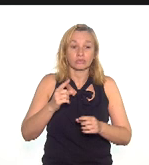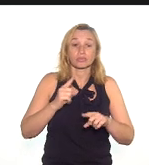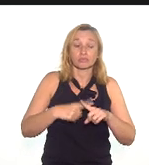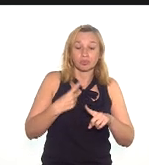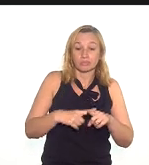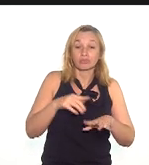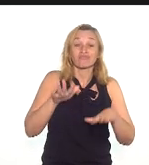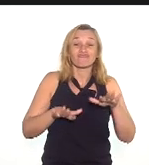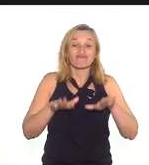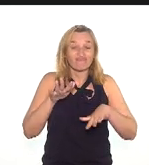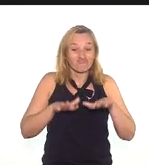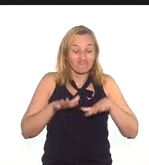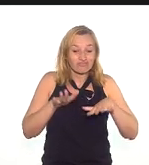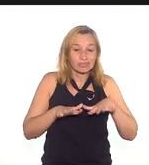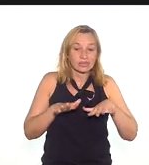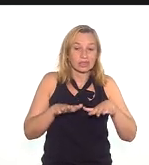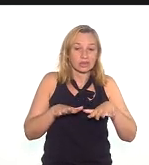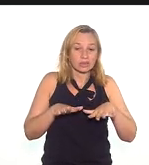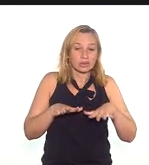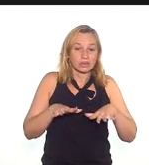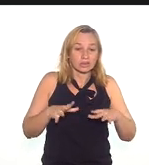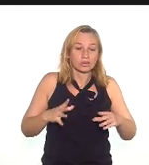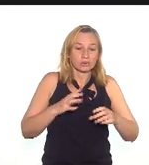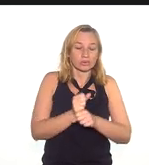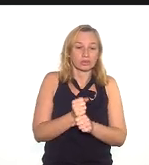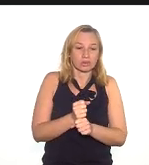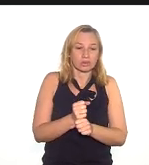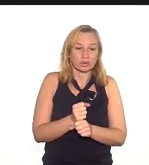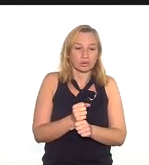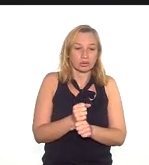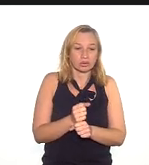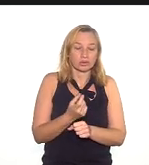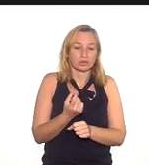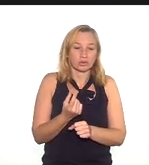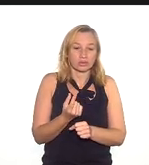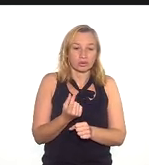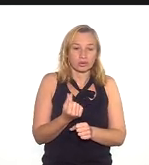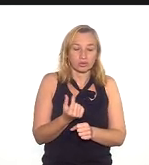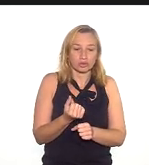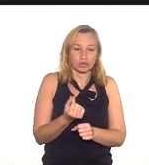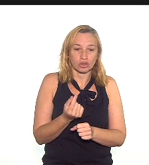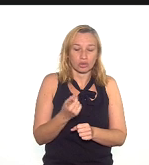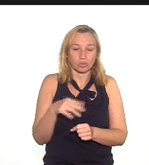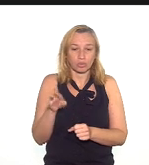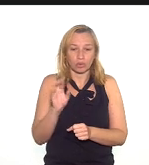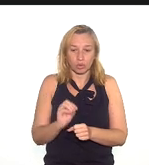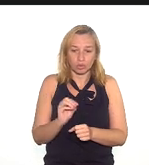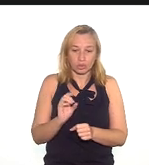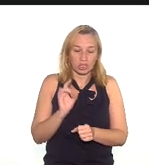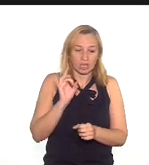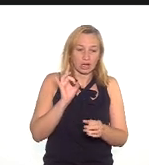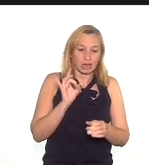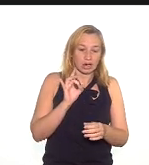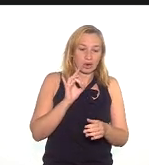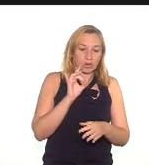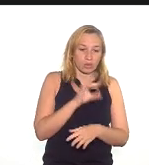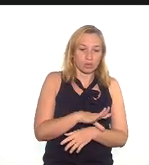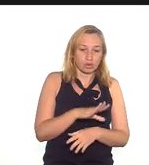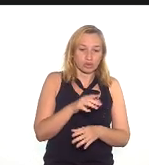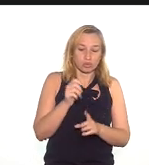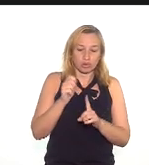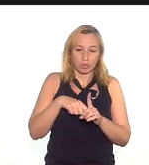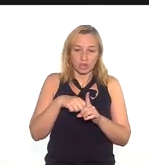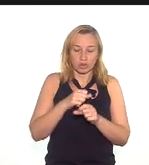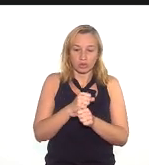depende do cálculo da renda bruta do campo até o último mês do ano anterior